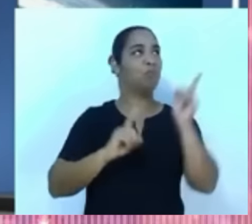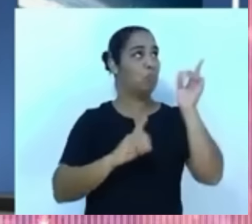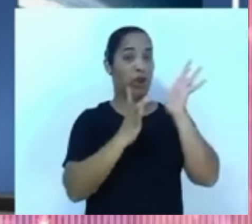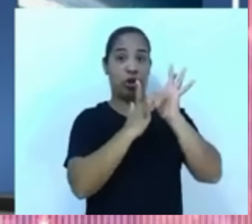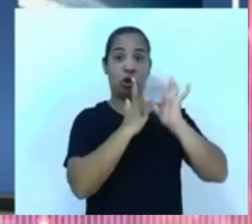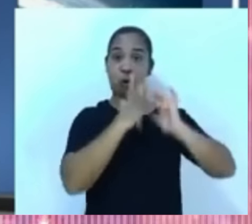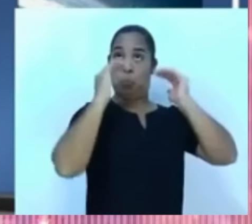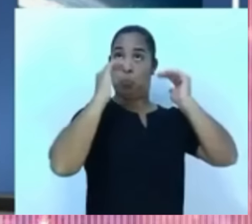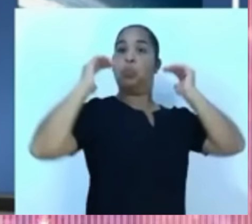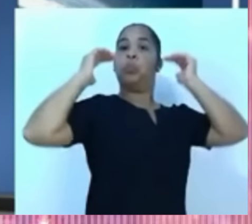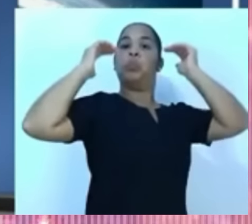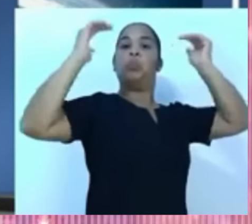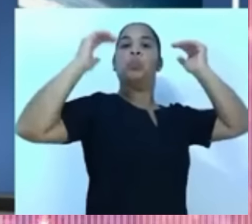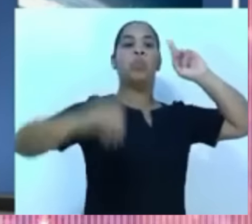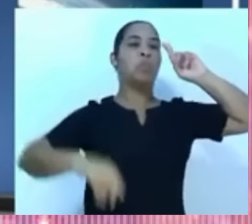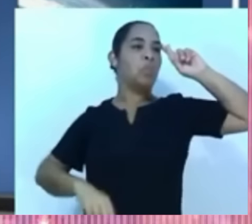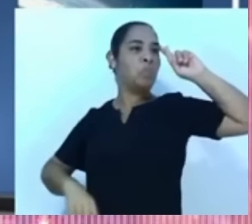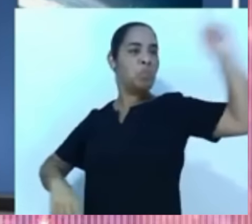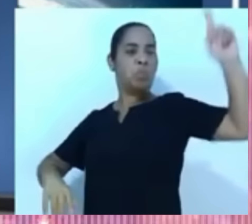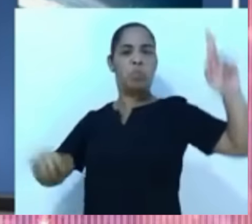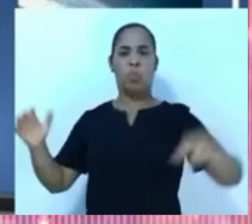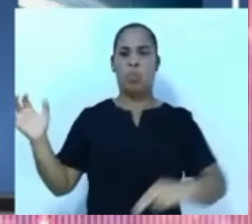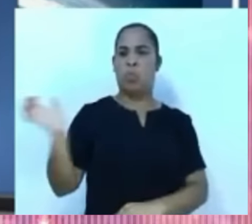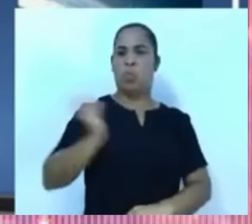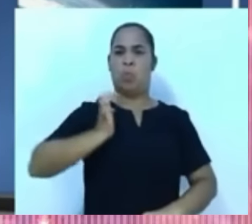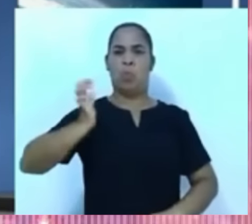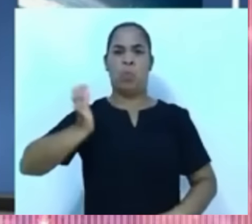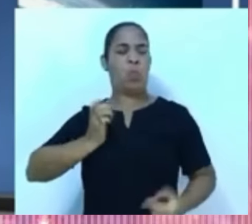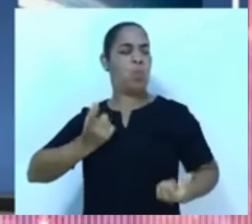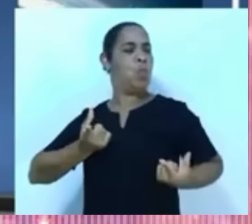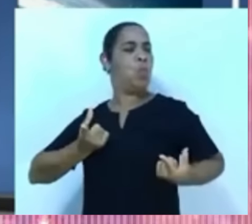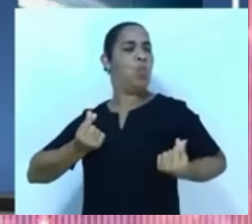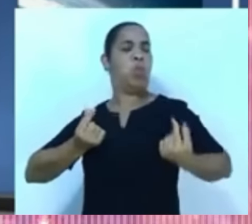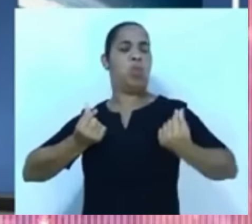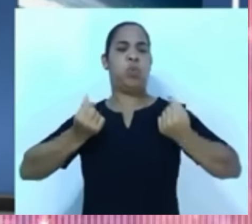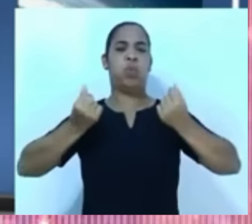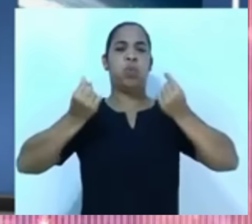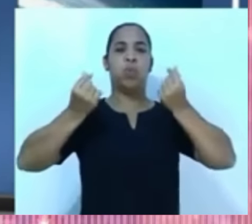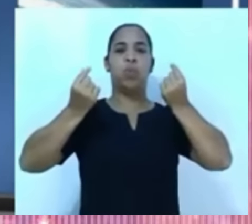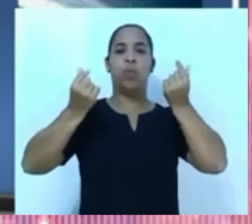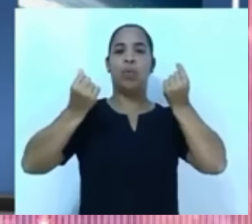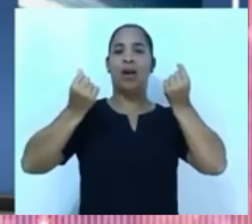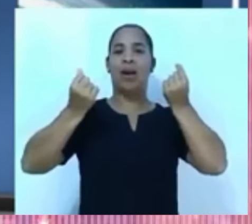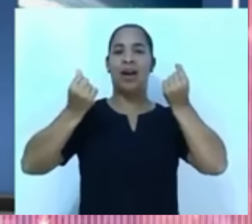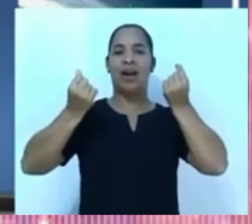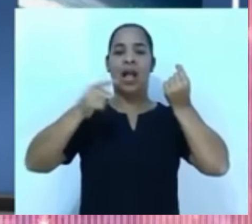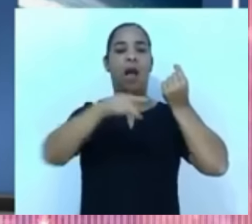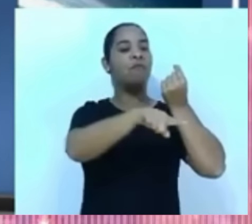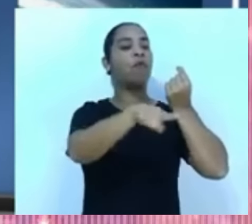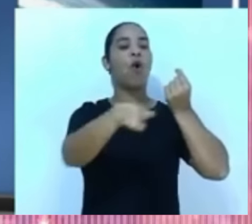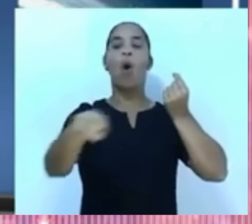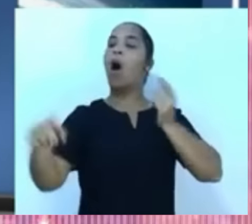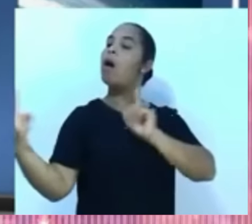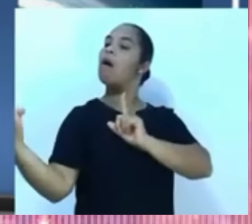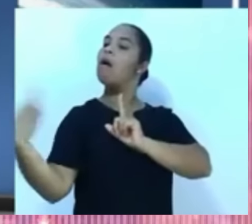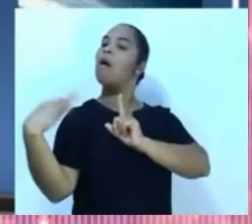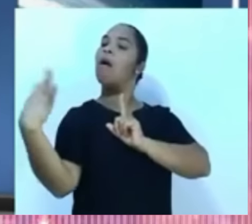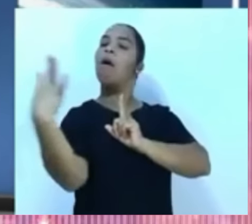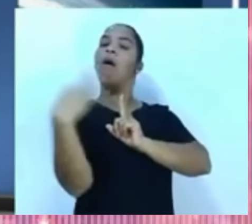dispor de um patrimônio socioeconômico muito grande ter pessoas como meus